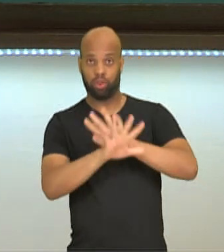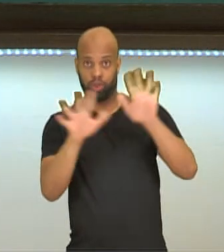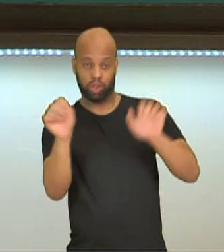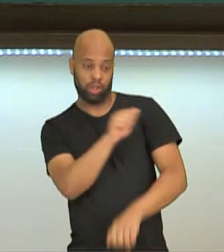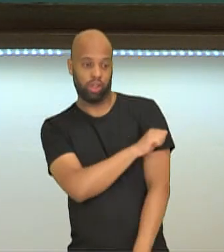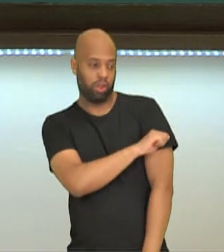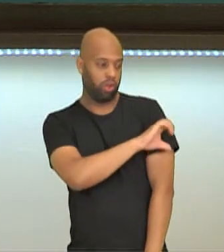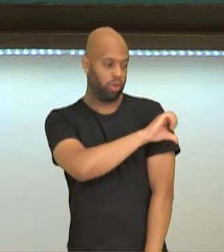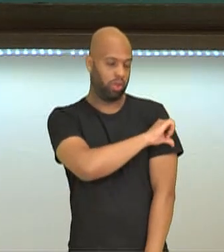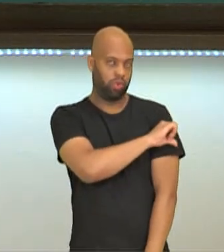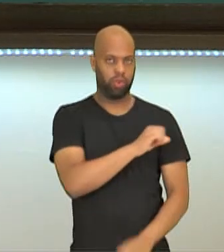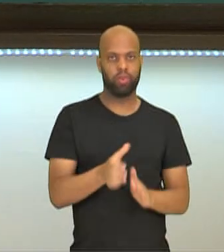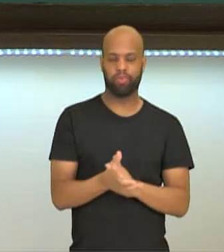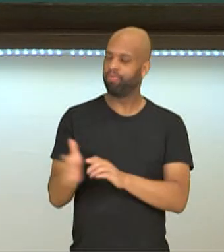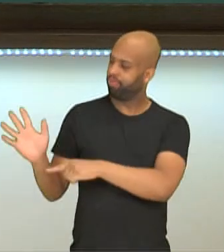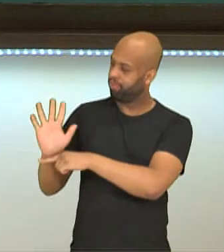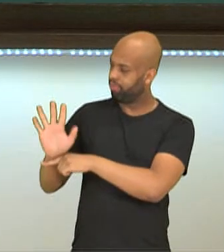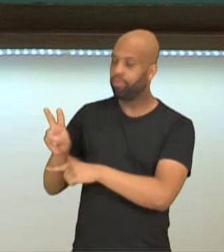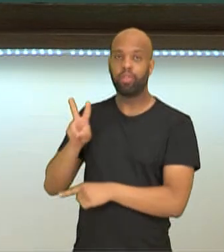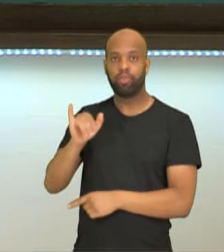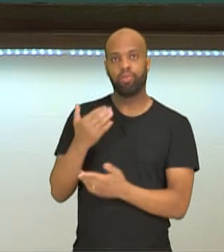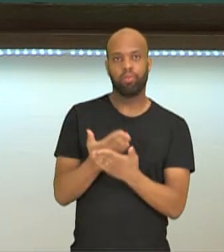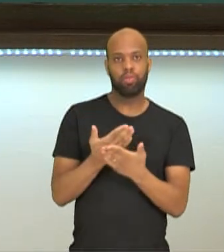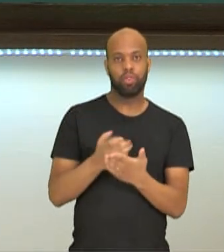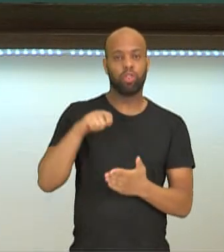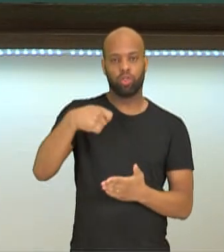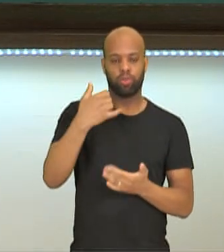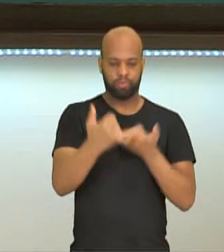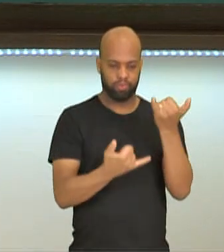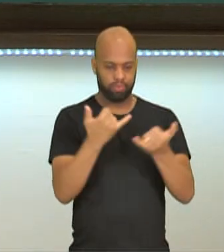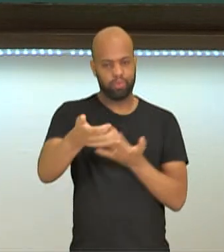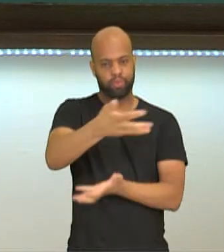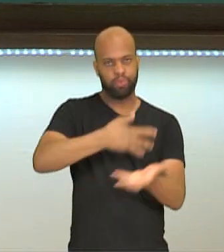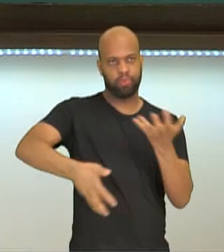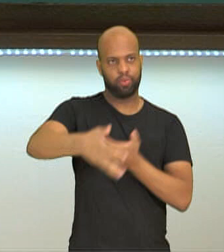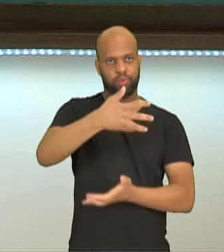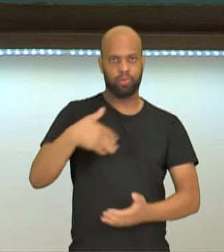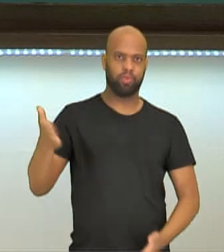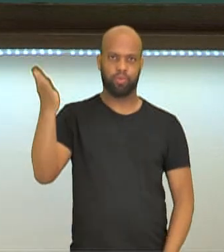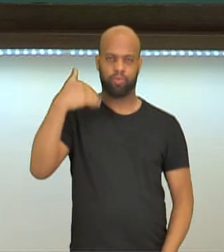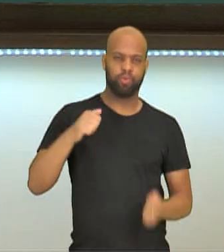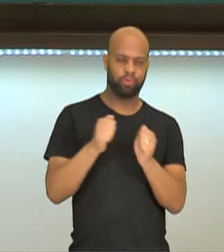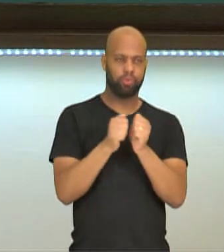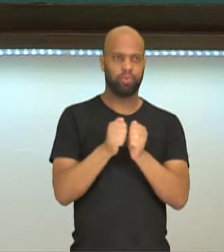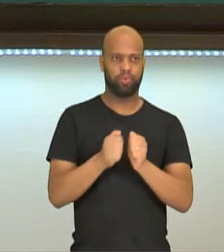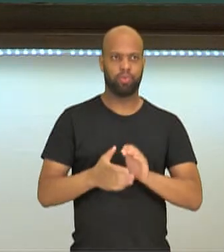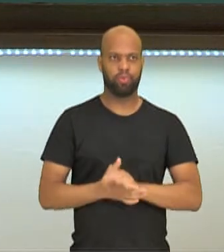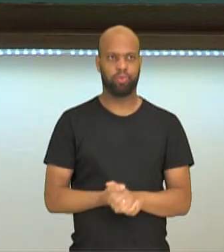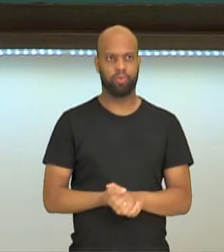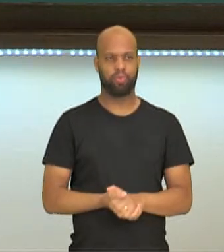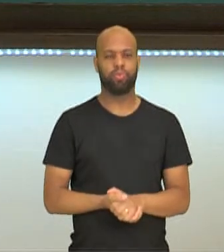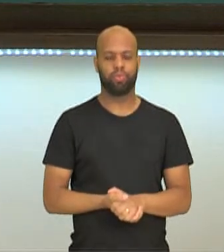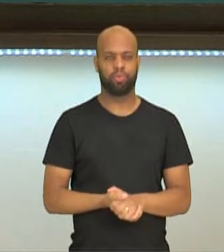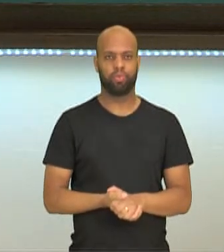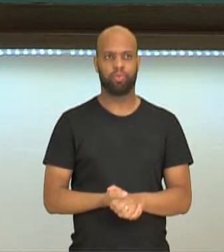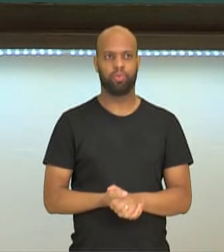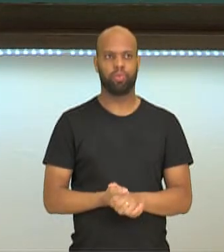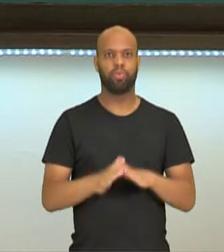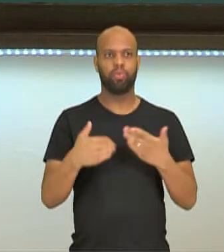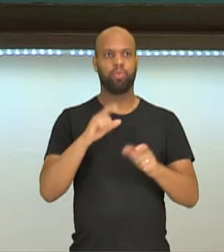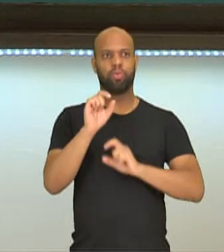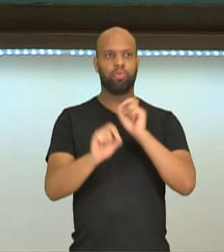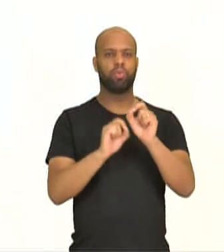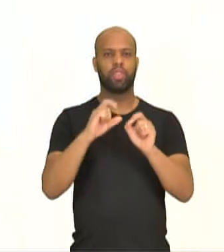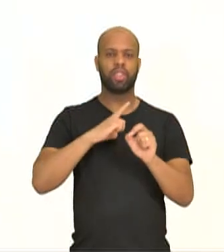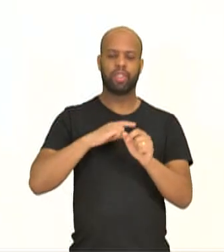Olá, estudantes do 9º ano. Neste vídeo, nós vamos falar sobre os jogos cooperativos. Me acompanha no slide. Então, qual